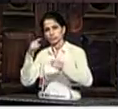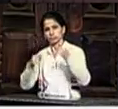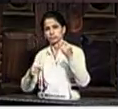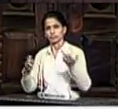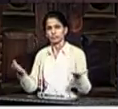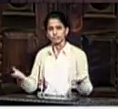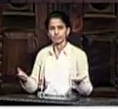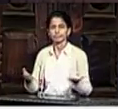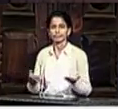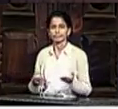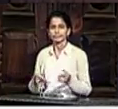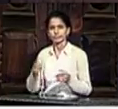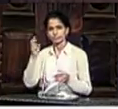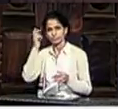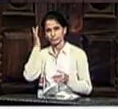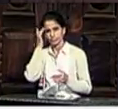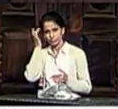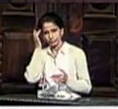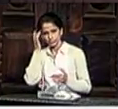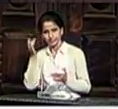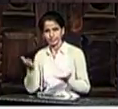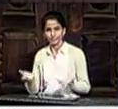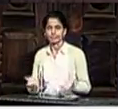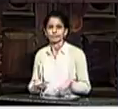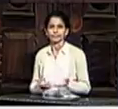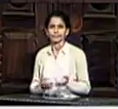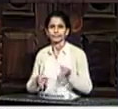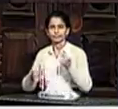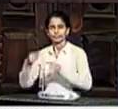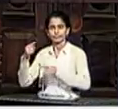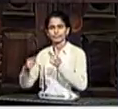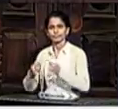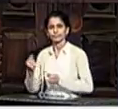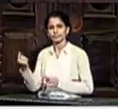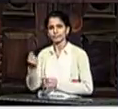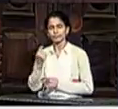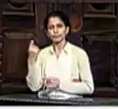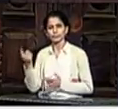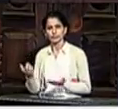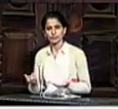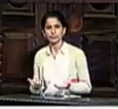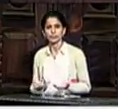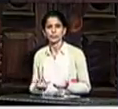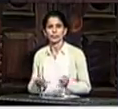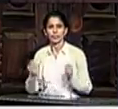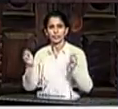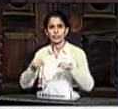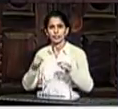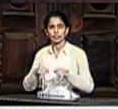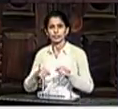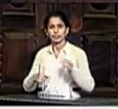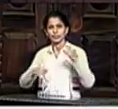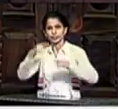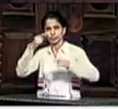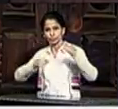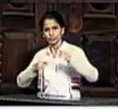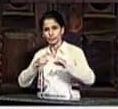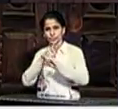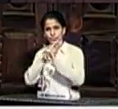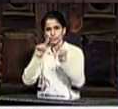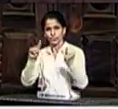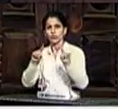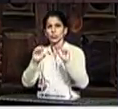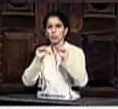diz o deputado Jorge Pisciani, a política é a única atividade que permite no contraditório buscar